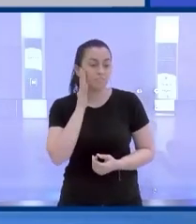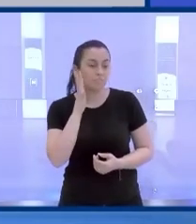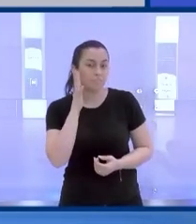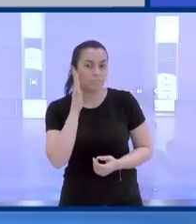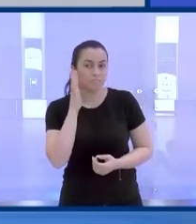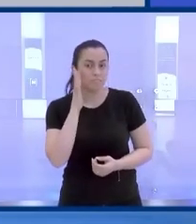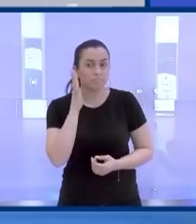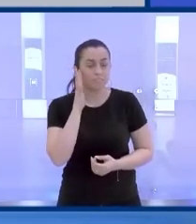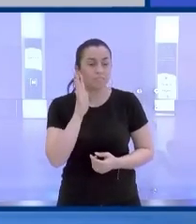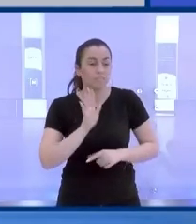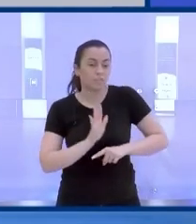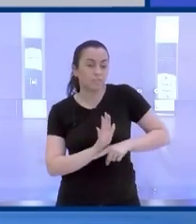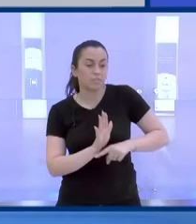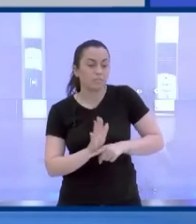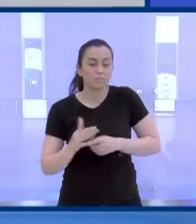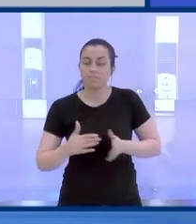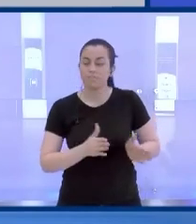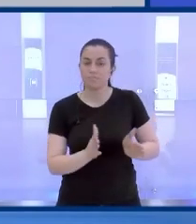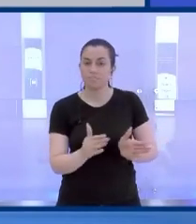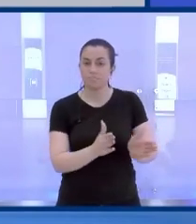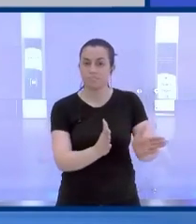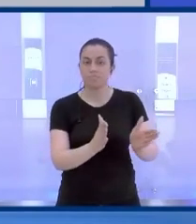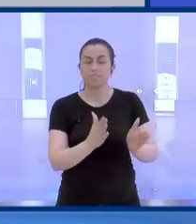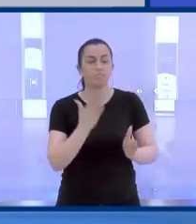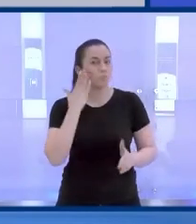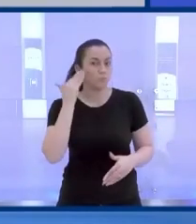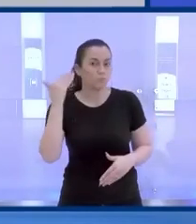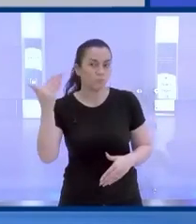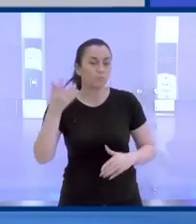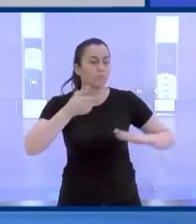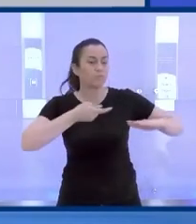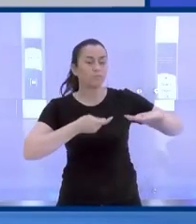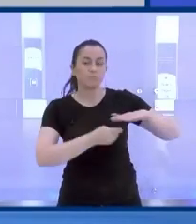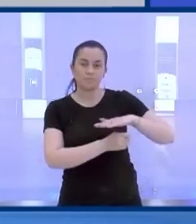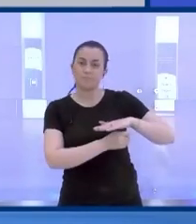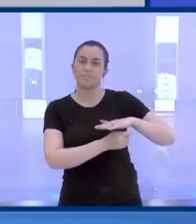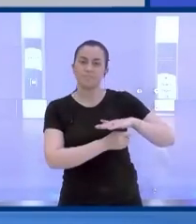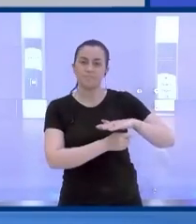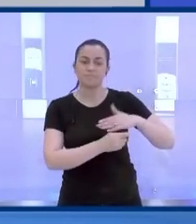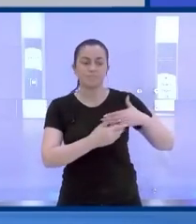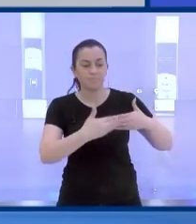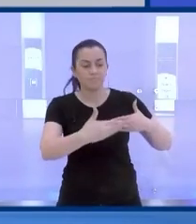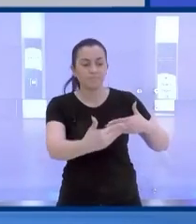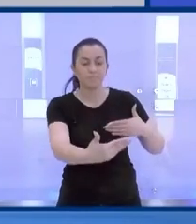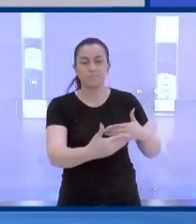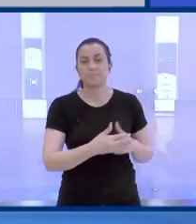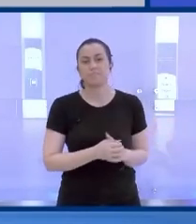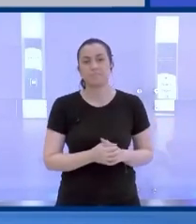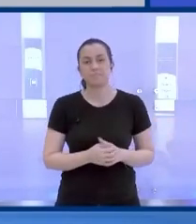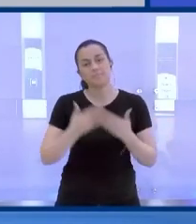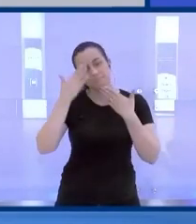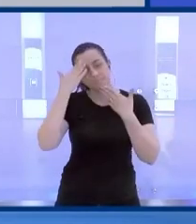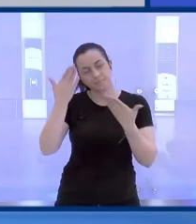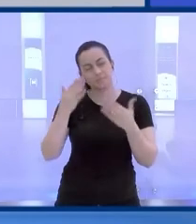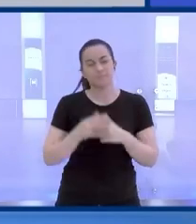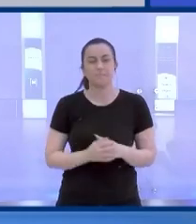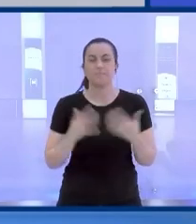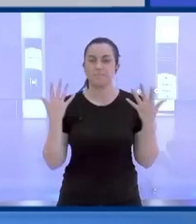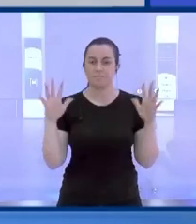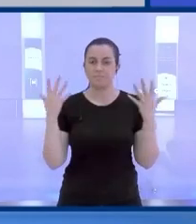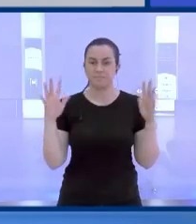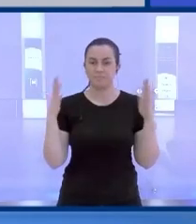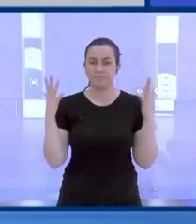nos ajudar a conduzir esse caminho de sucesso e de investimento para os próximos anos. Muito obrigado.